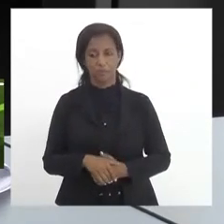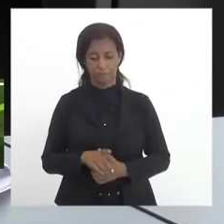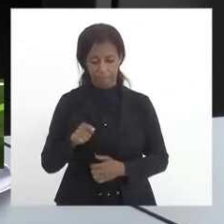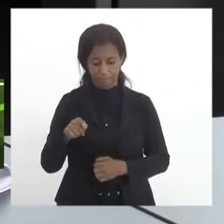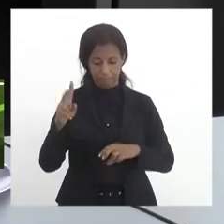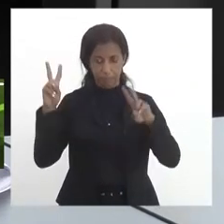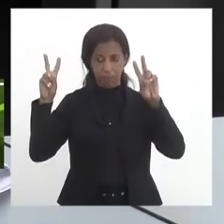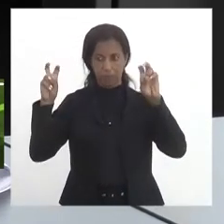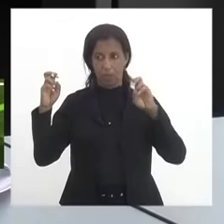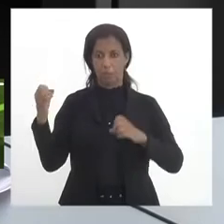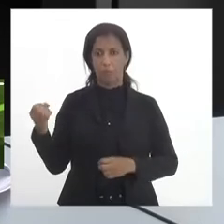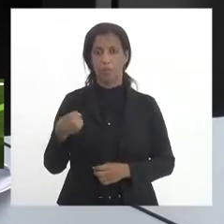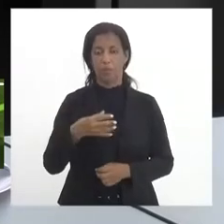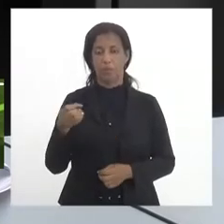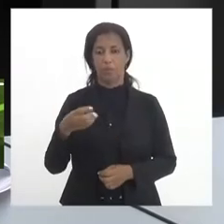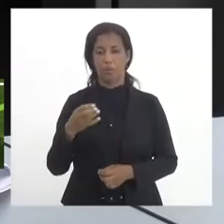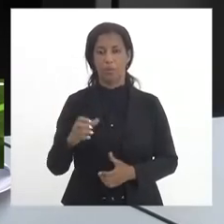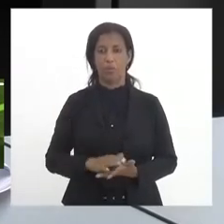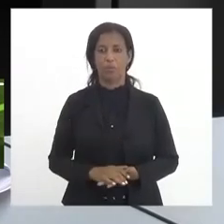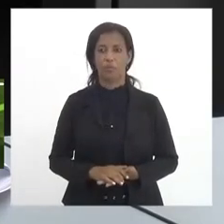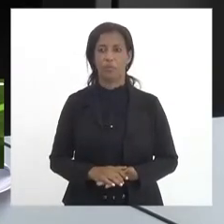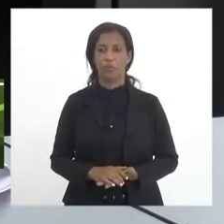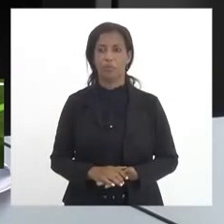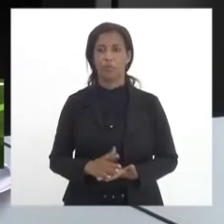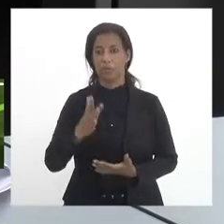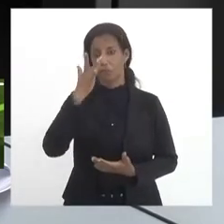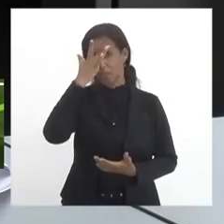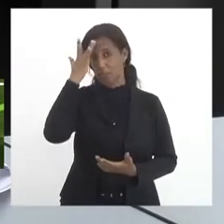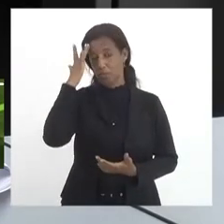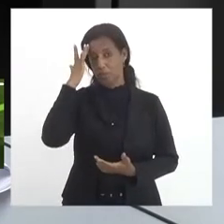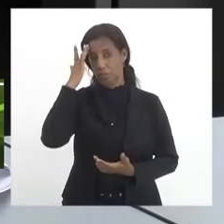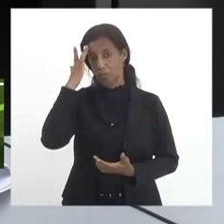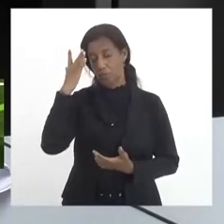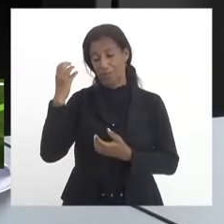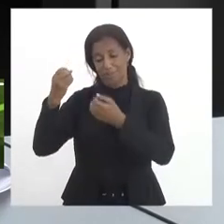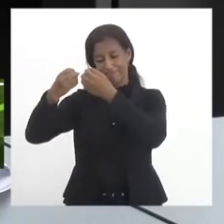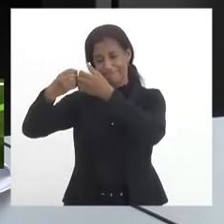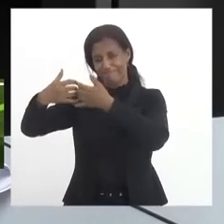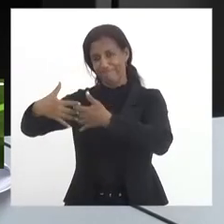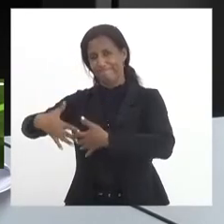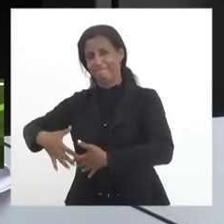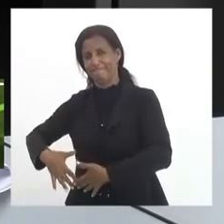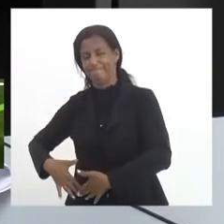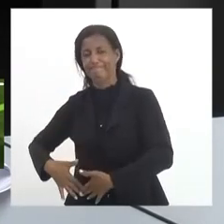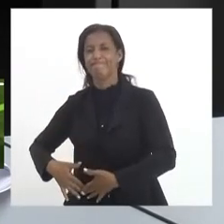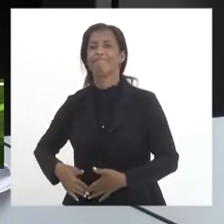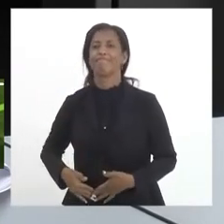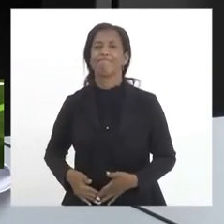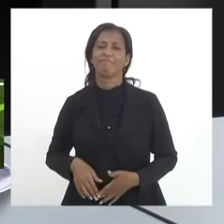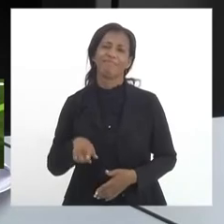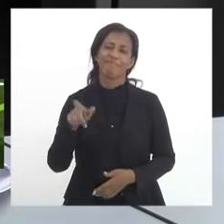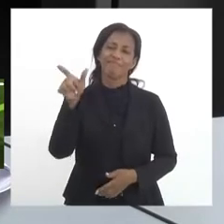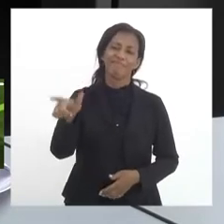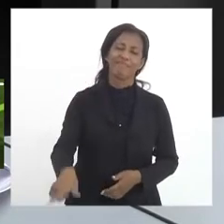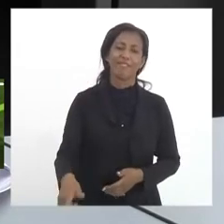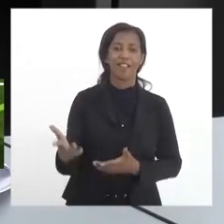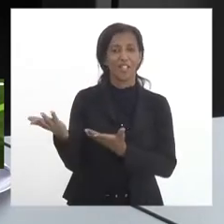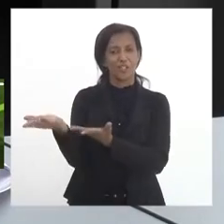novo que levou as pessoas a quebrarem. O senhor era muito menino